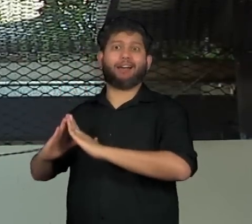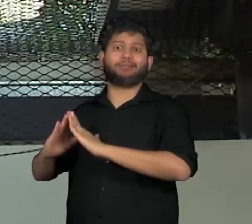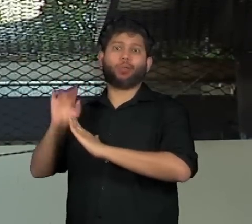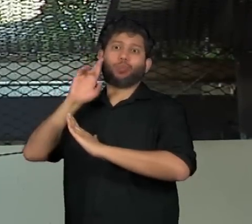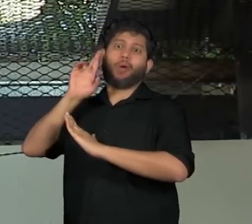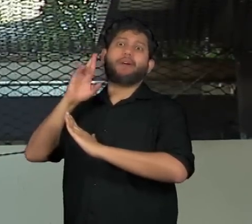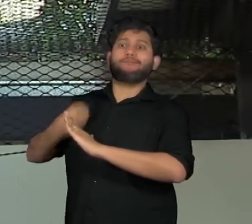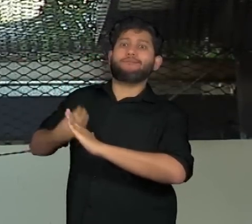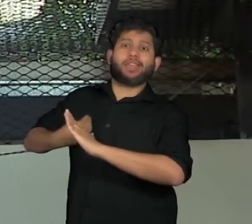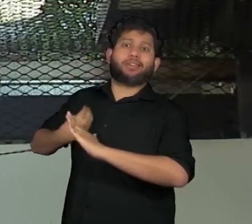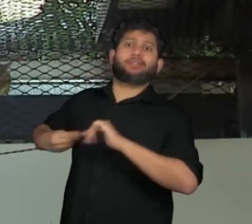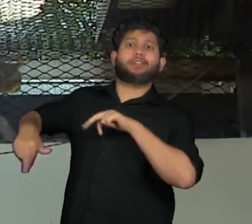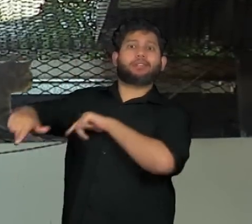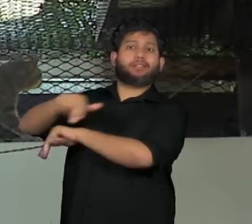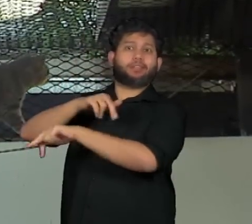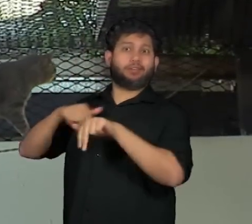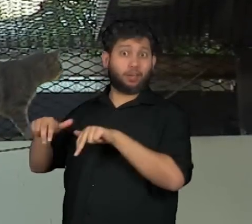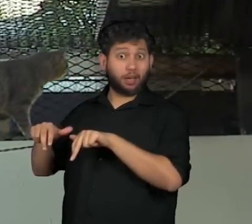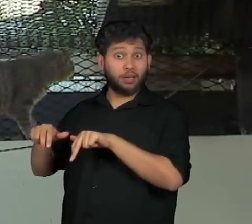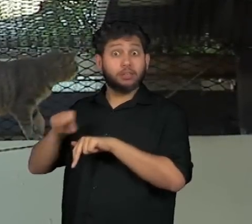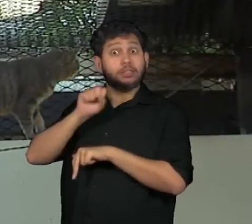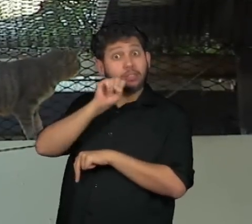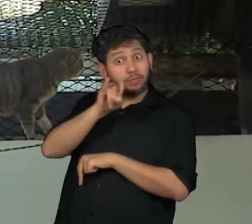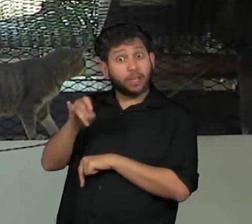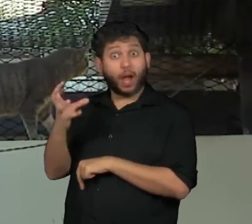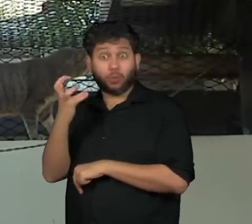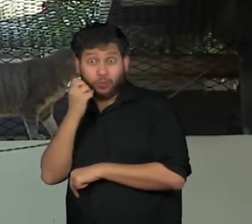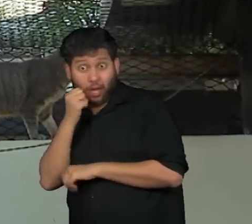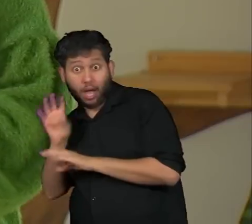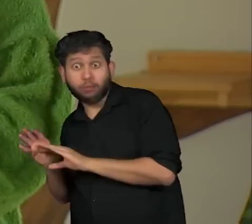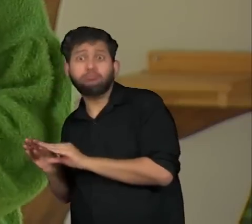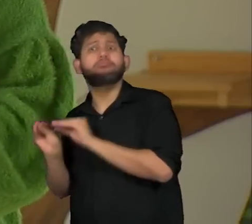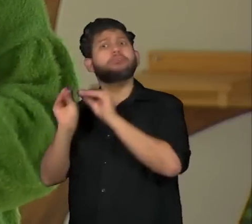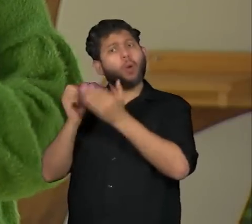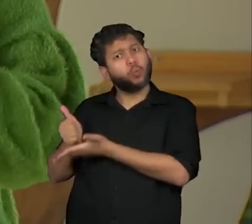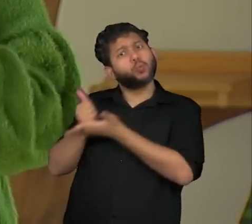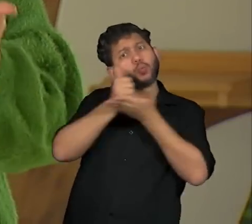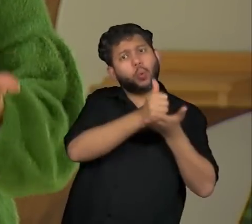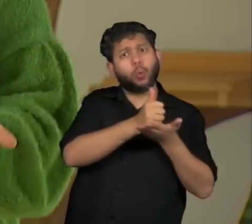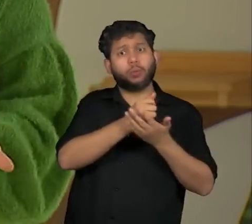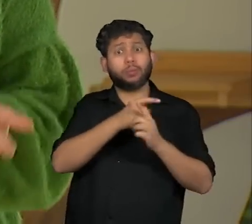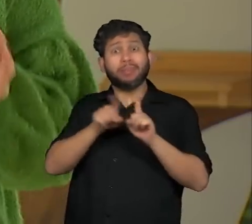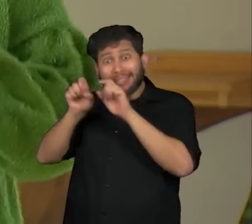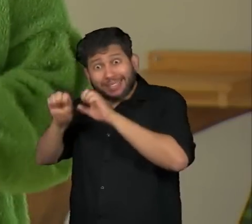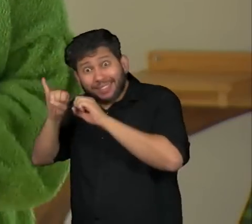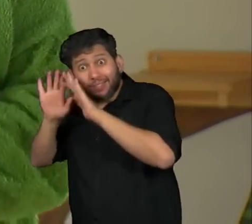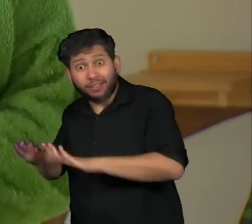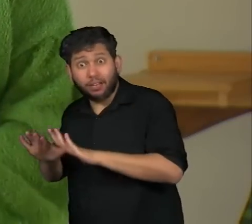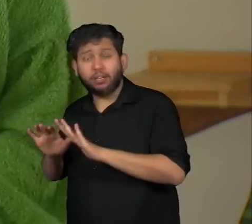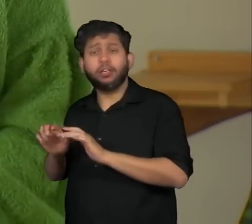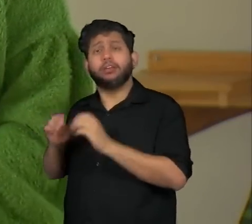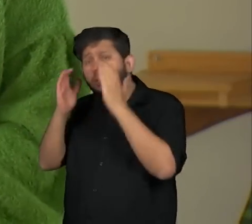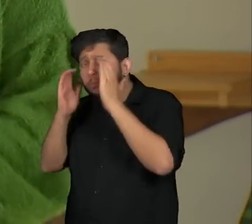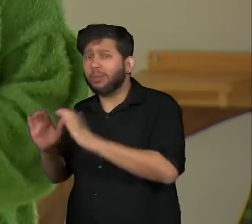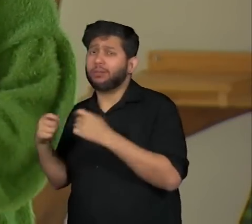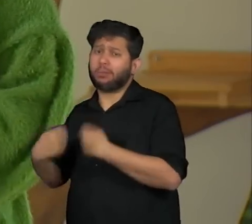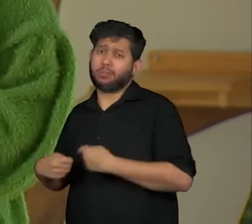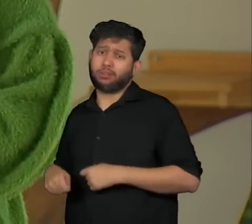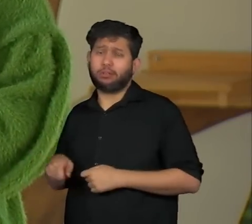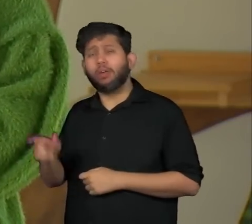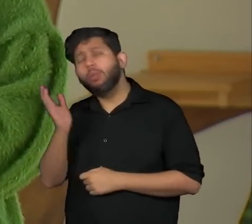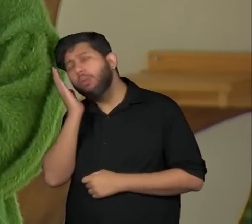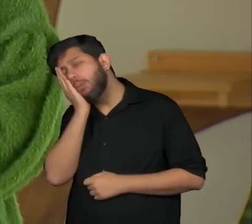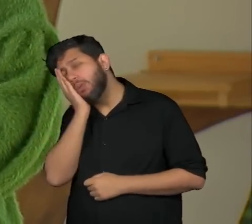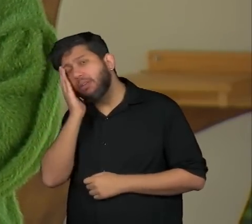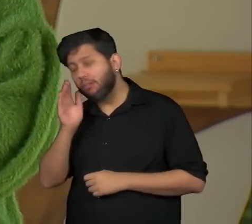lar oficial, né, o nosso lar temporário, então a gente pede sempre para respeitar os gatinhos, se eles estiverem dormindo pode fazer um carinho mais de leve, mas sem